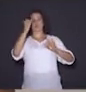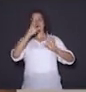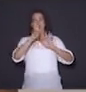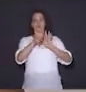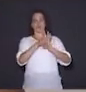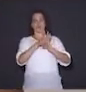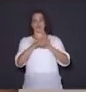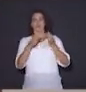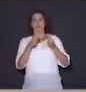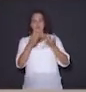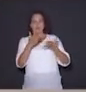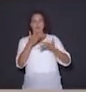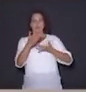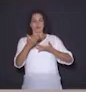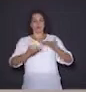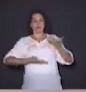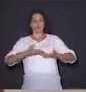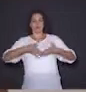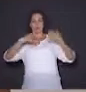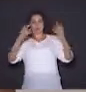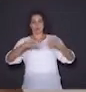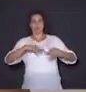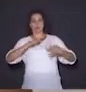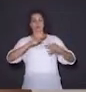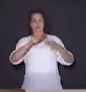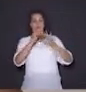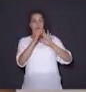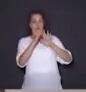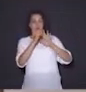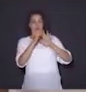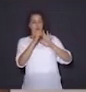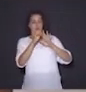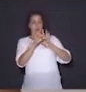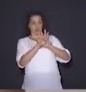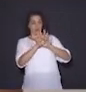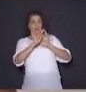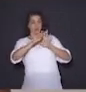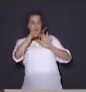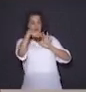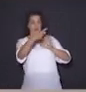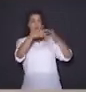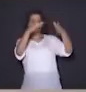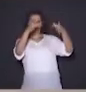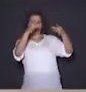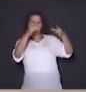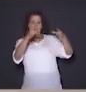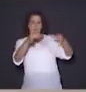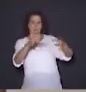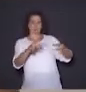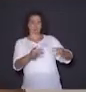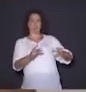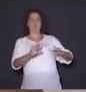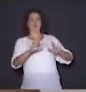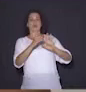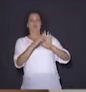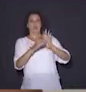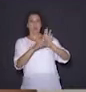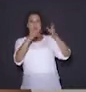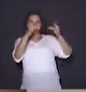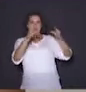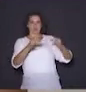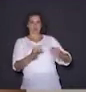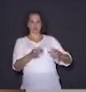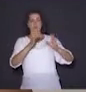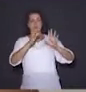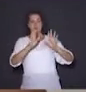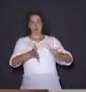adequada do serviço que depois o decreto do marco civil detalha mais quais seriam esses requisitos estão contemplados na